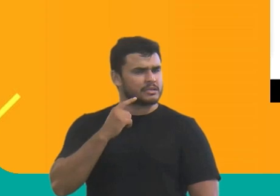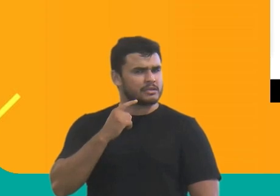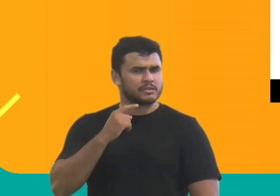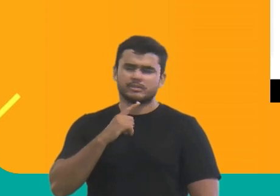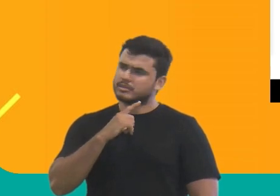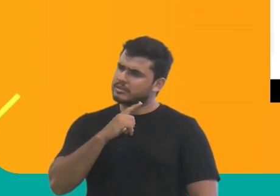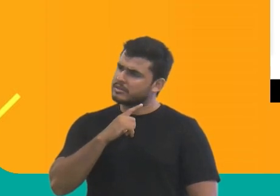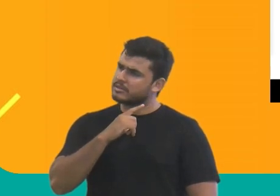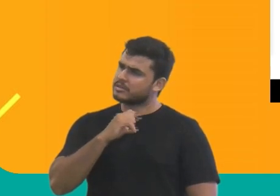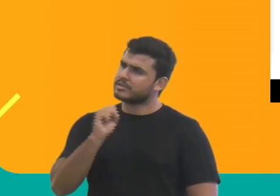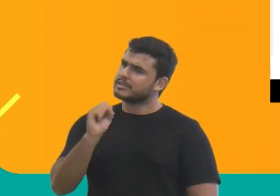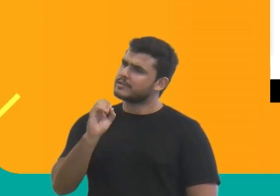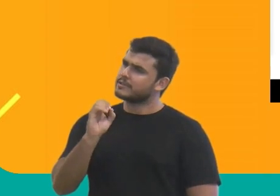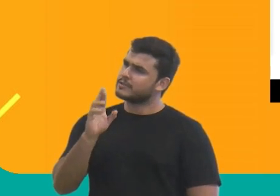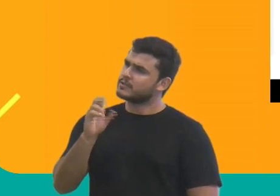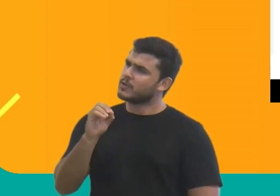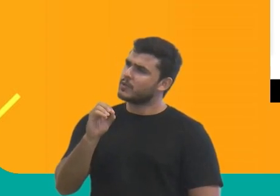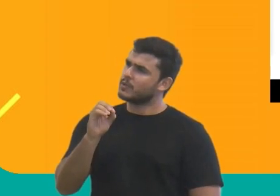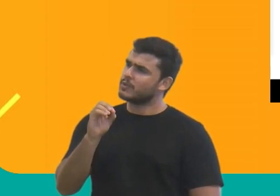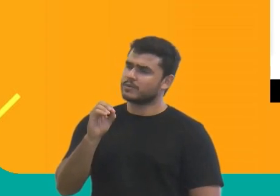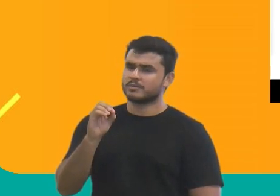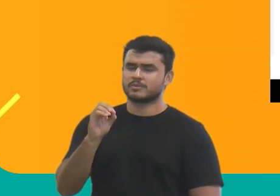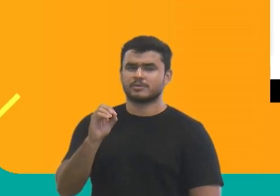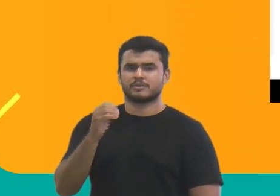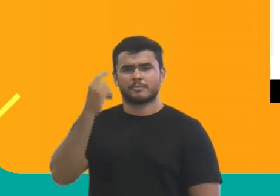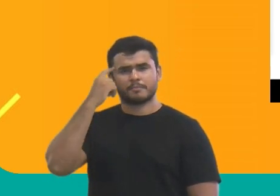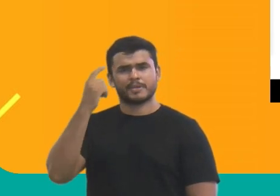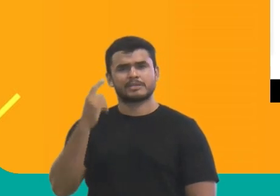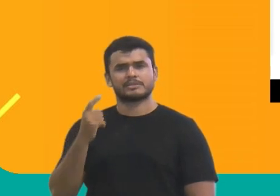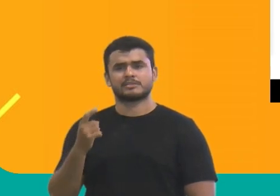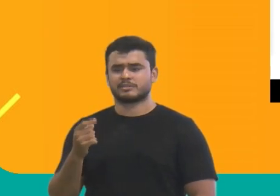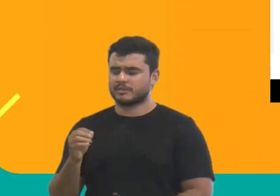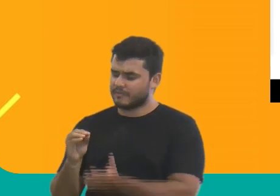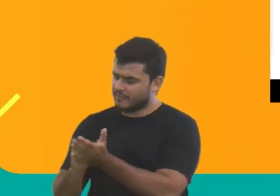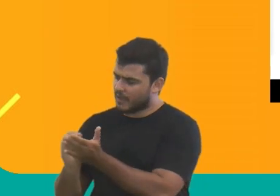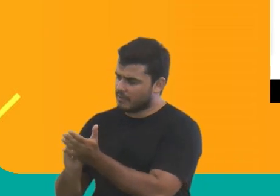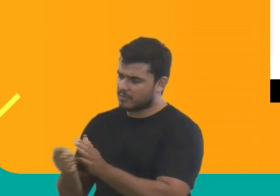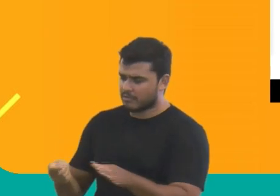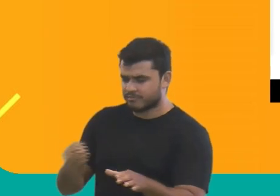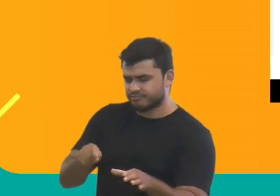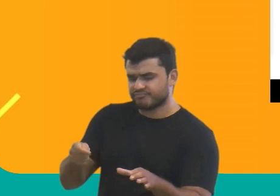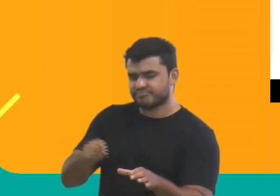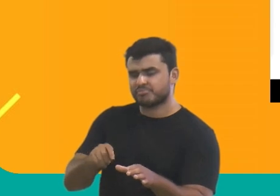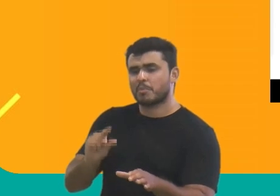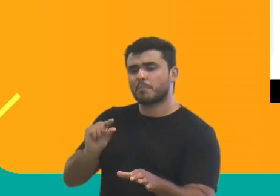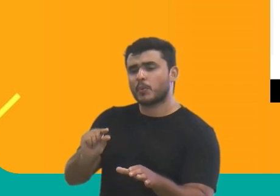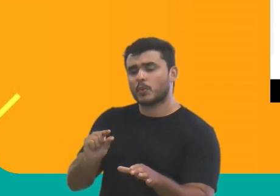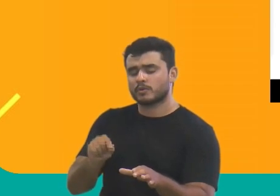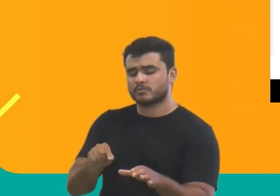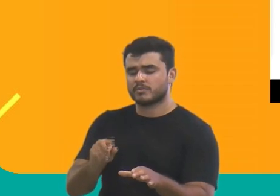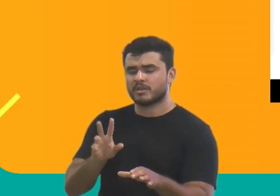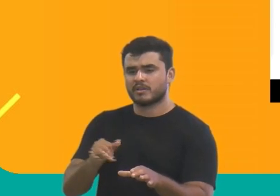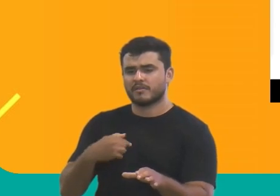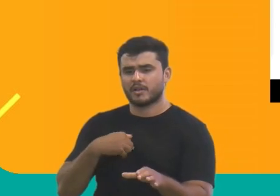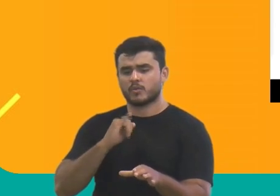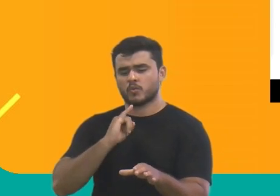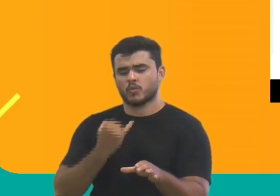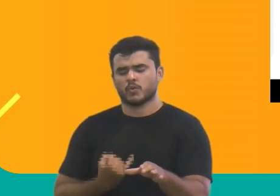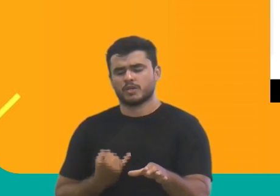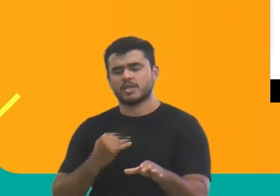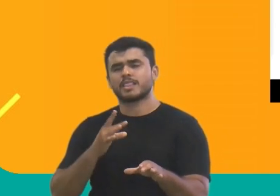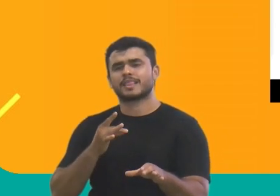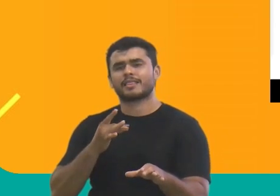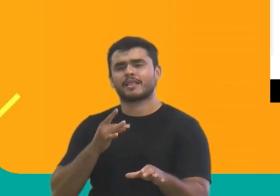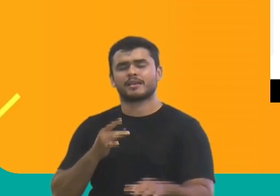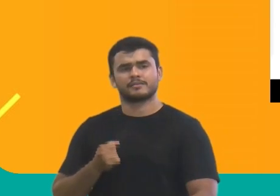eu fizer um soro ralo, fraquinho, eu vou desidratar. A diferença é bem simples, né? Entre uma questão e outra,